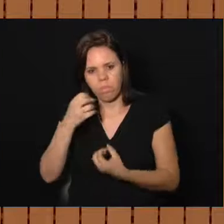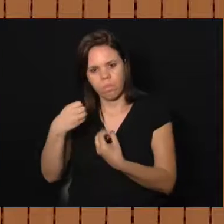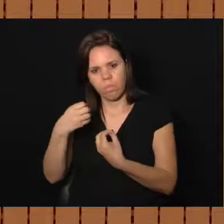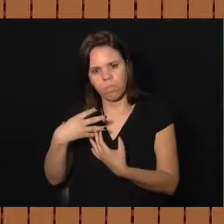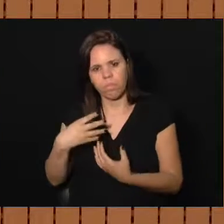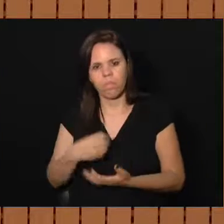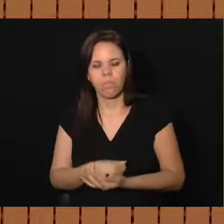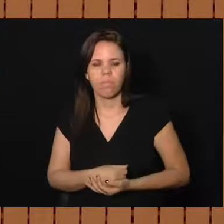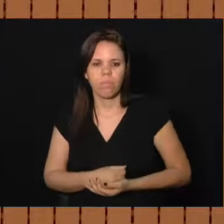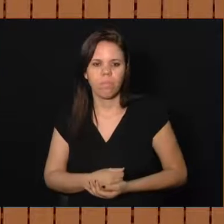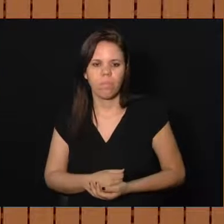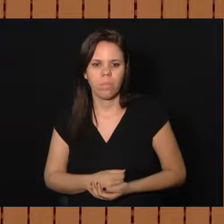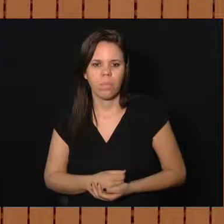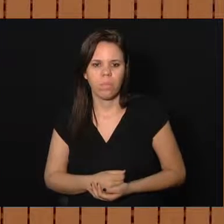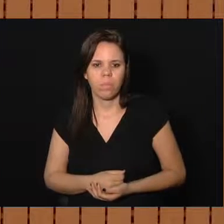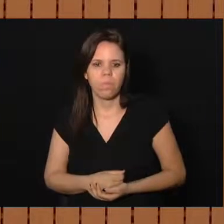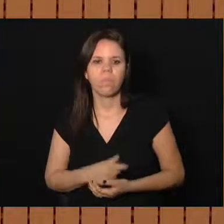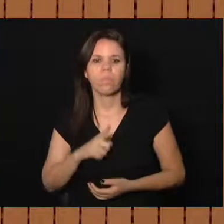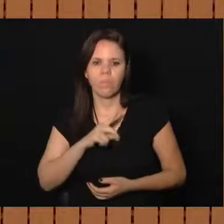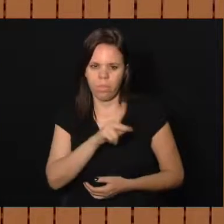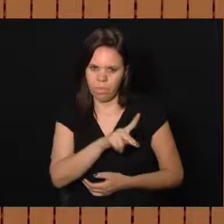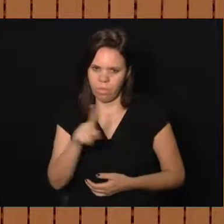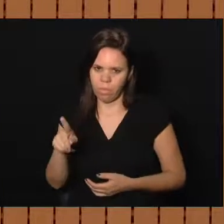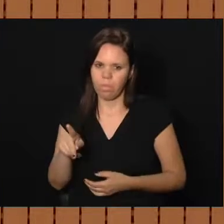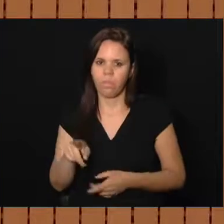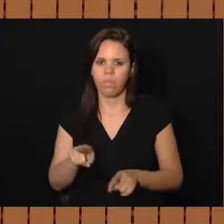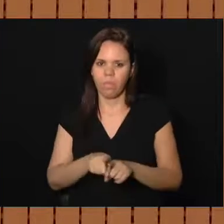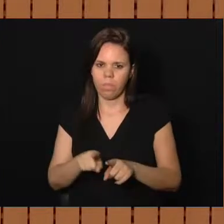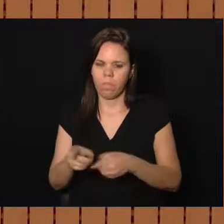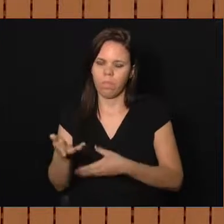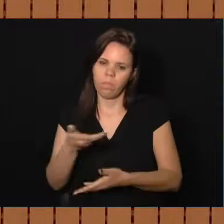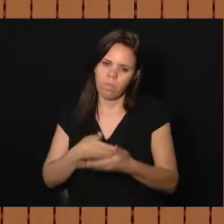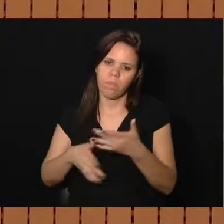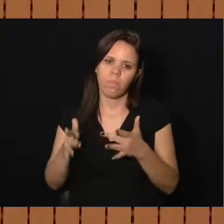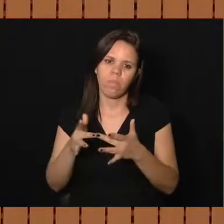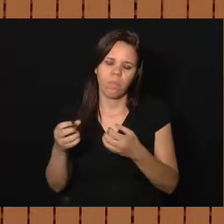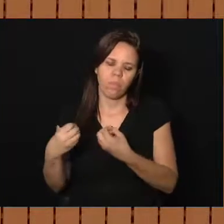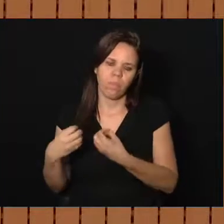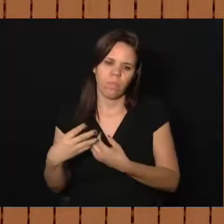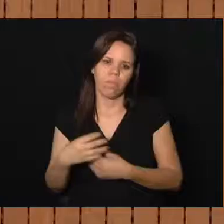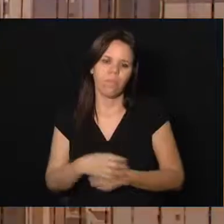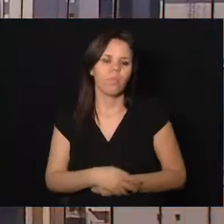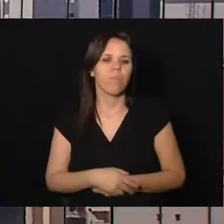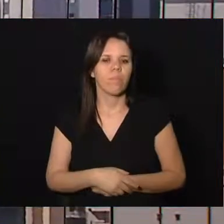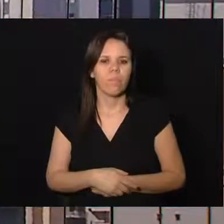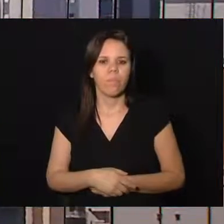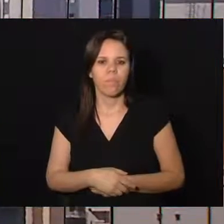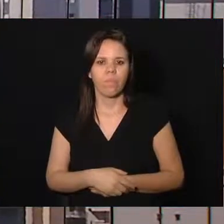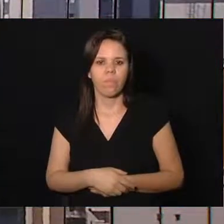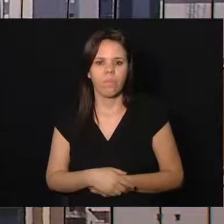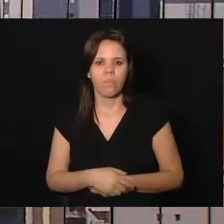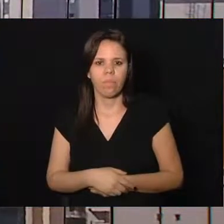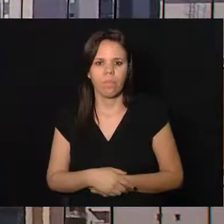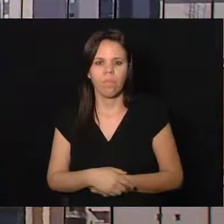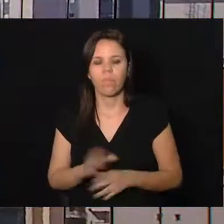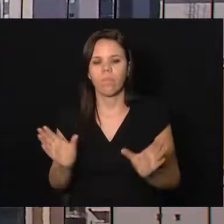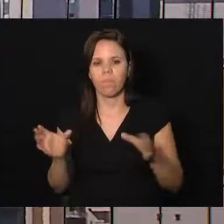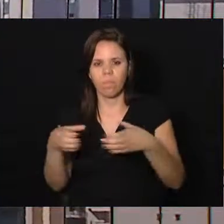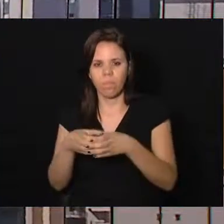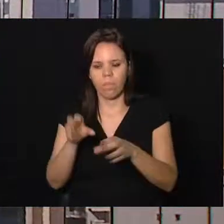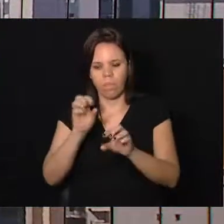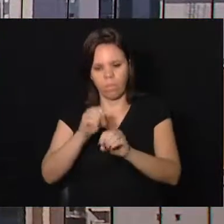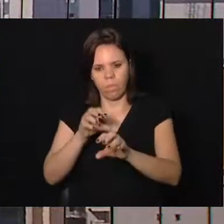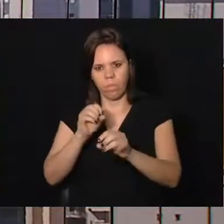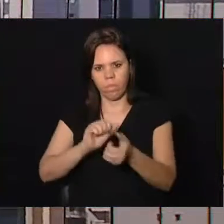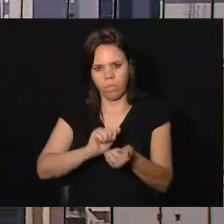forma, né? Eu tive professores que eu me relacionei que me ensinaram dessa forma. A Comissão de